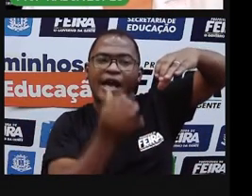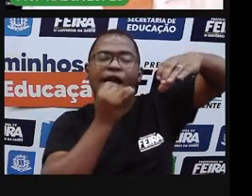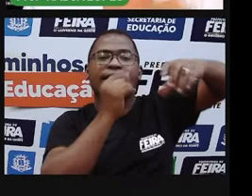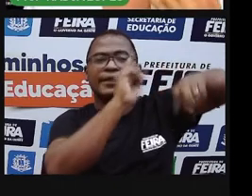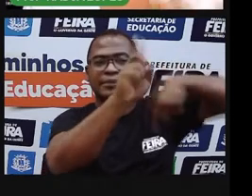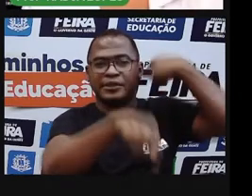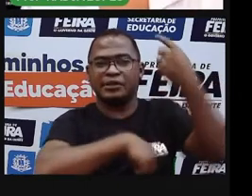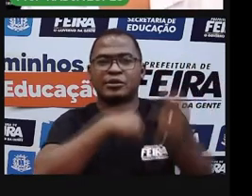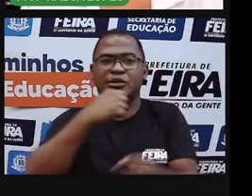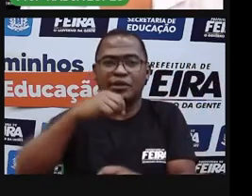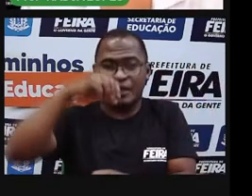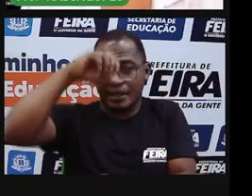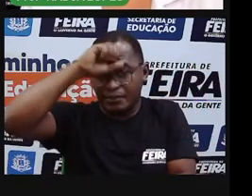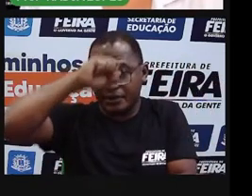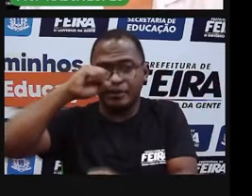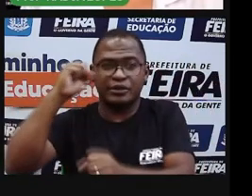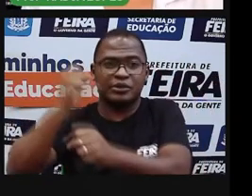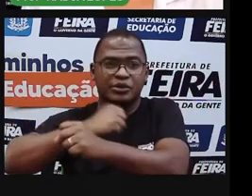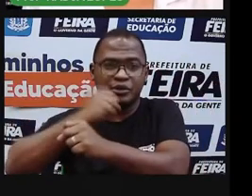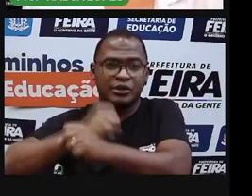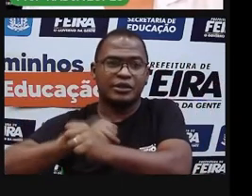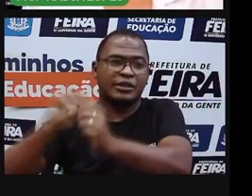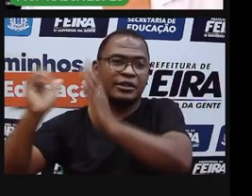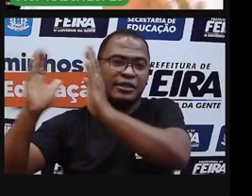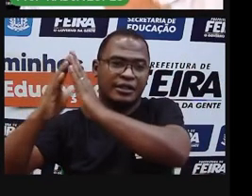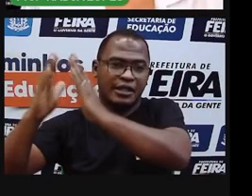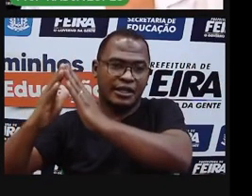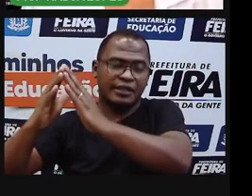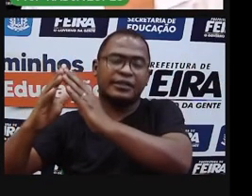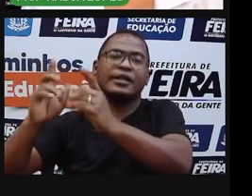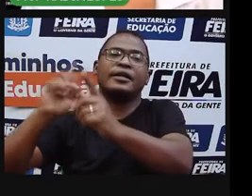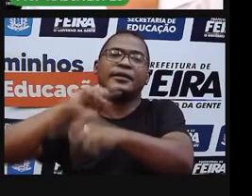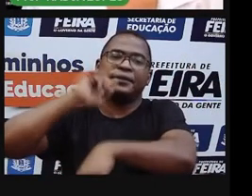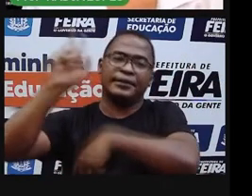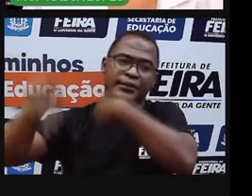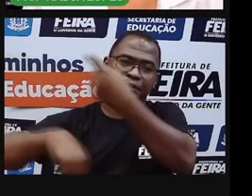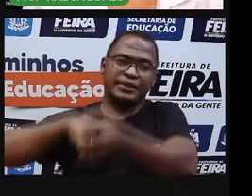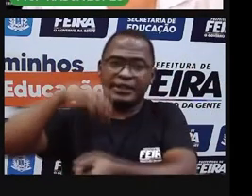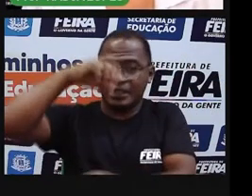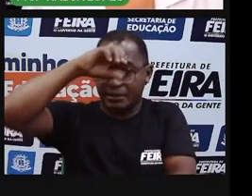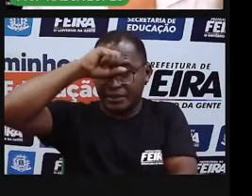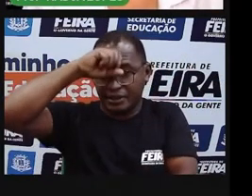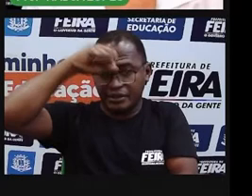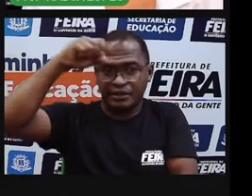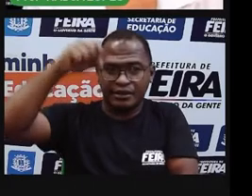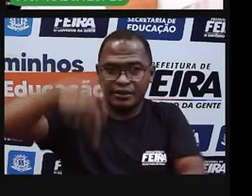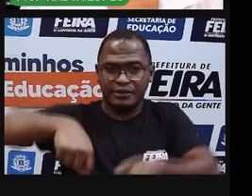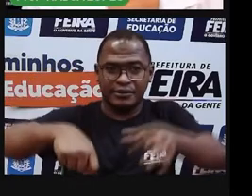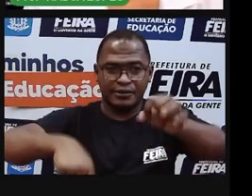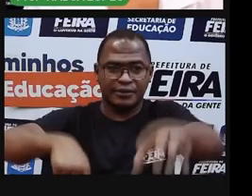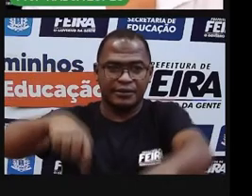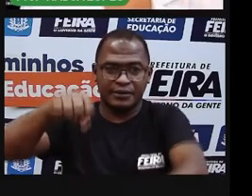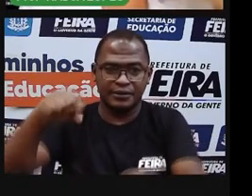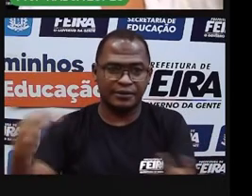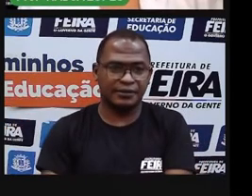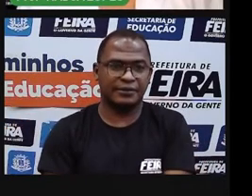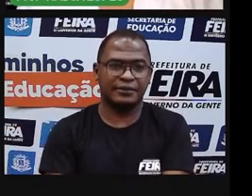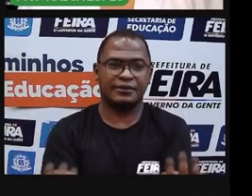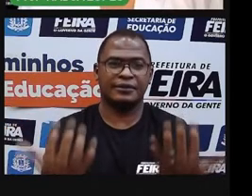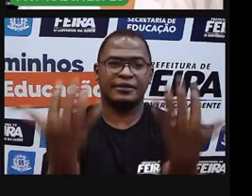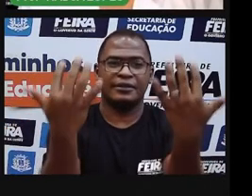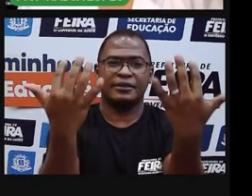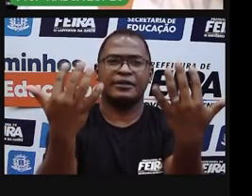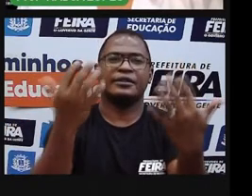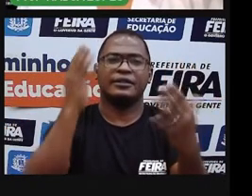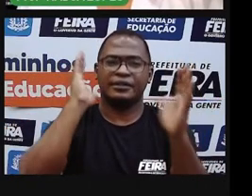local iniciou agricultura e começou a surgir as primeiras comunidades que a gente também já colou na outra aula né